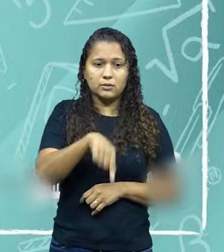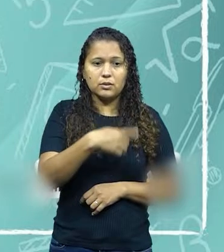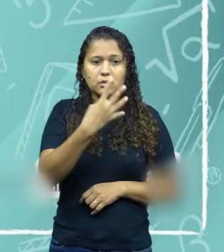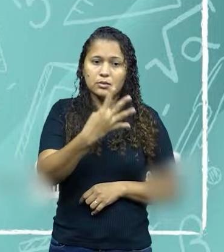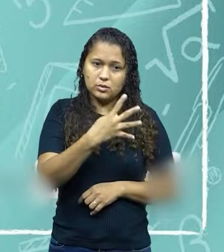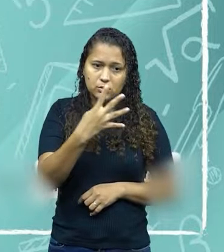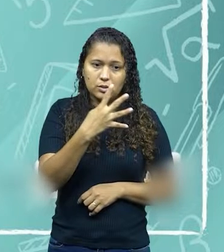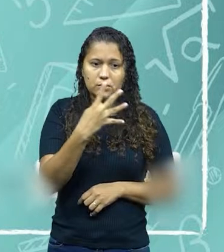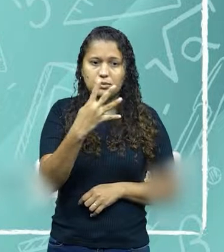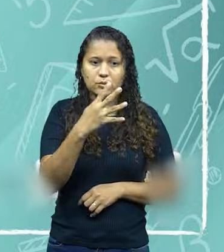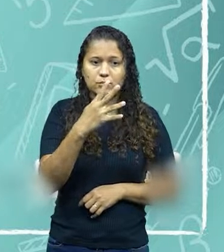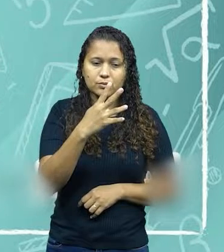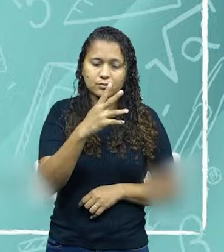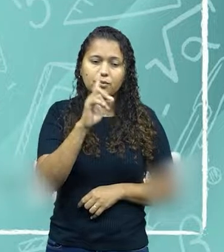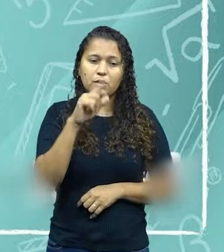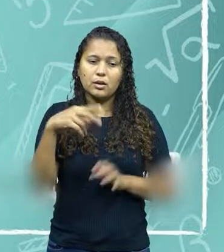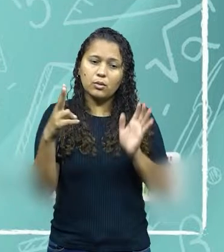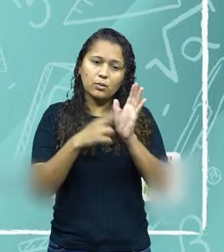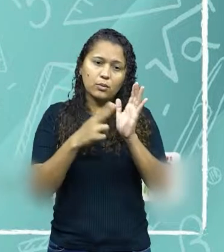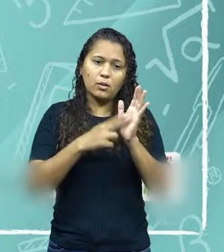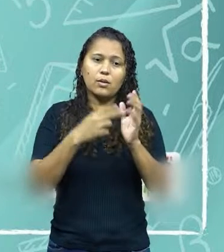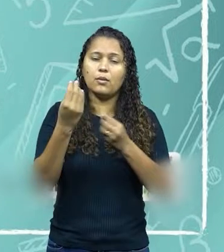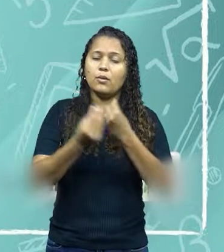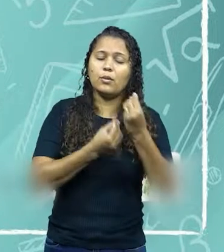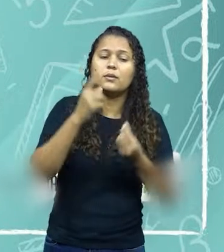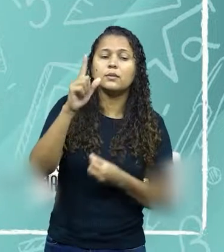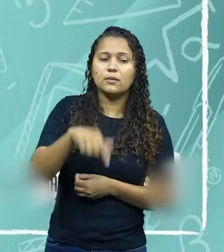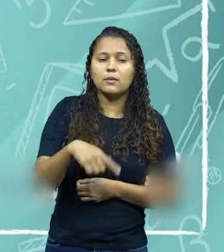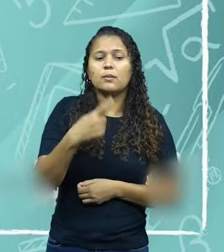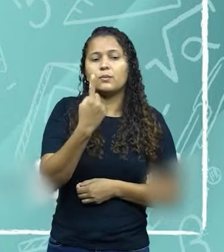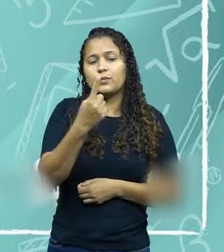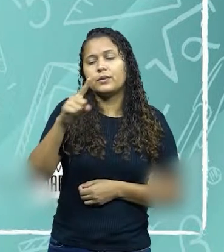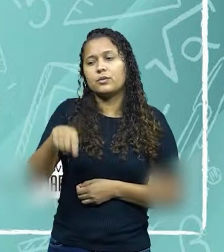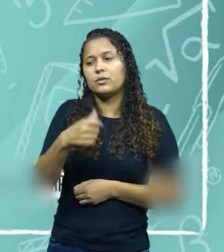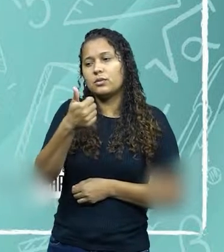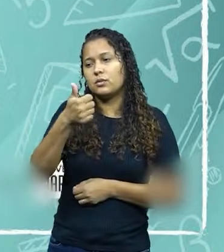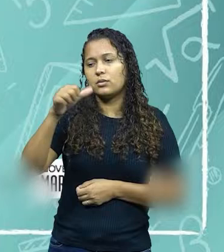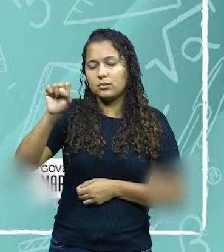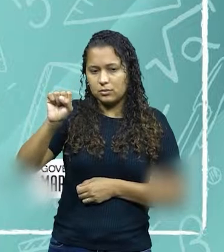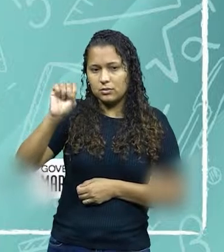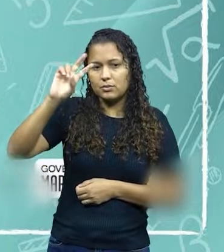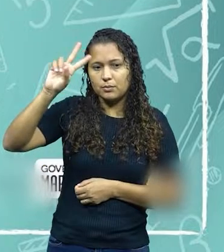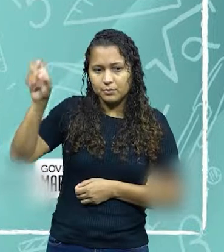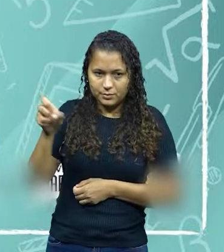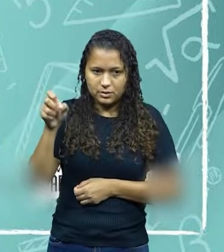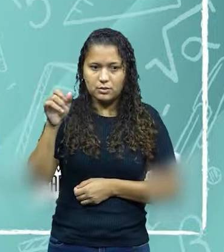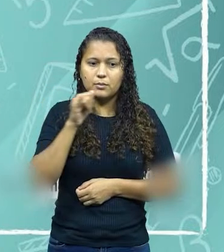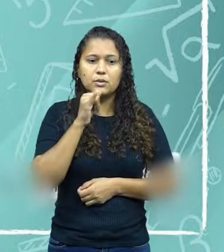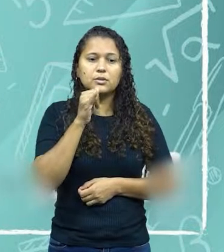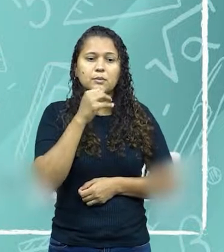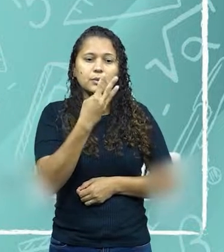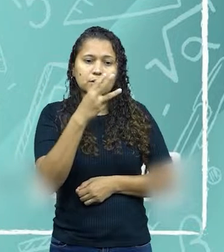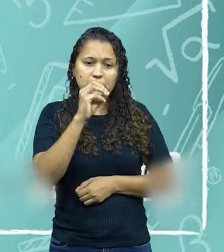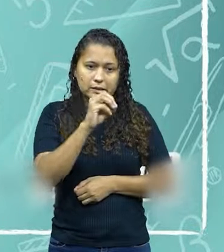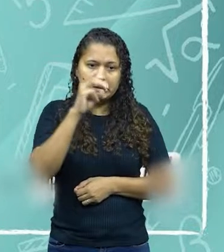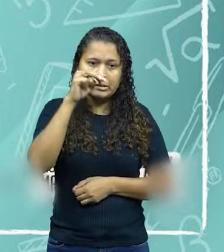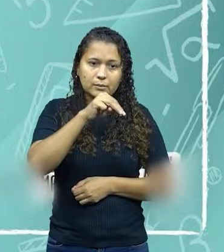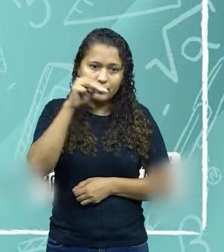da polegada, que é 25,4. Para chegar no valor exato em polegadas, a gente pega 30